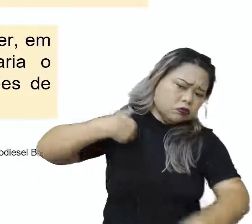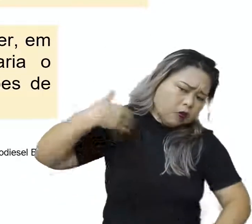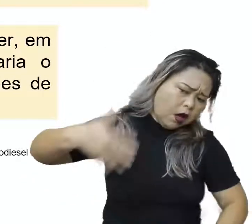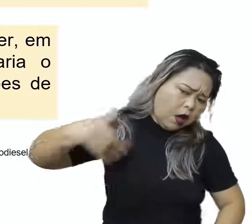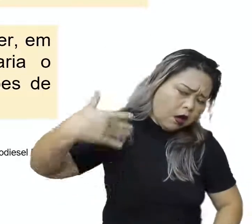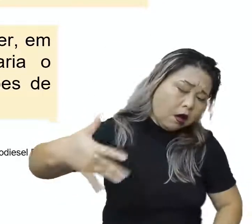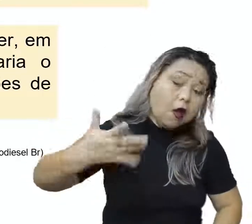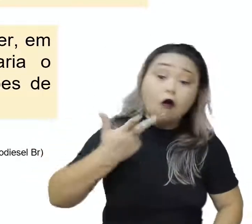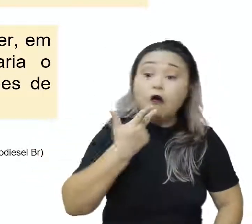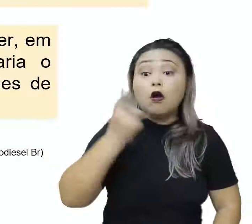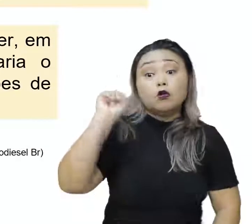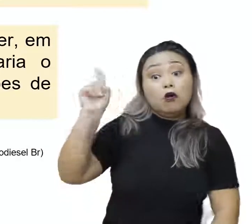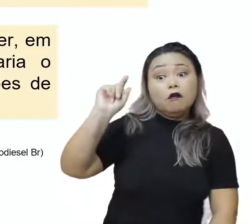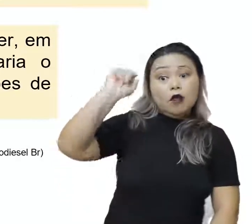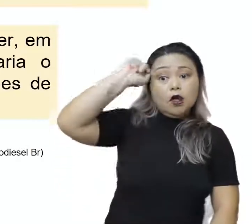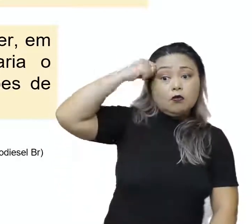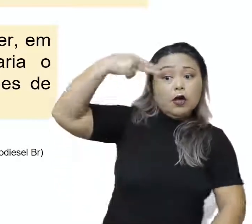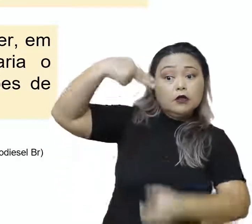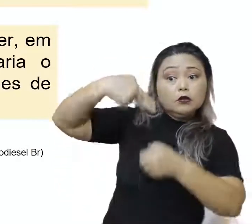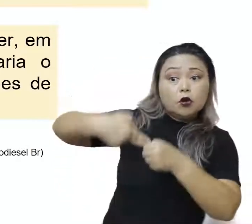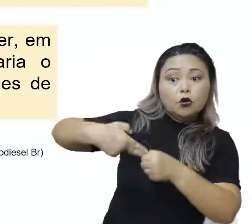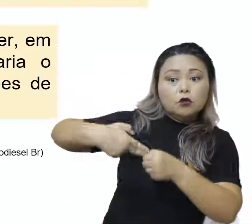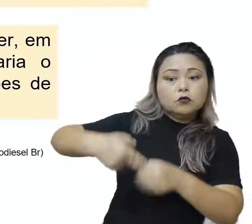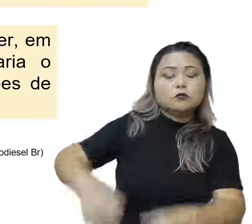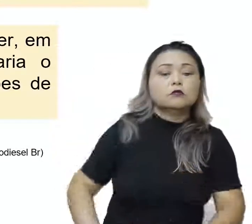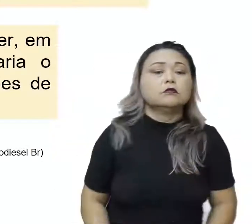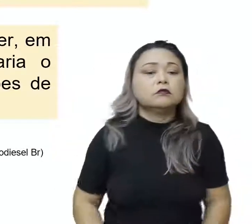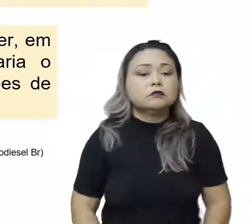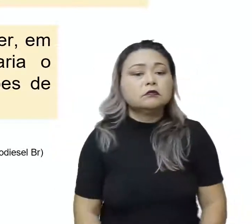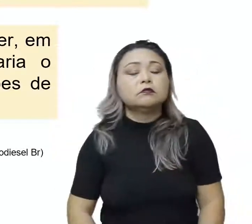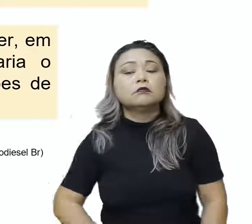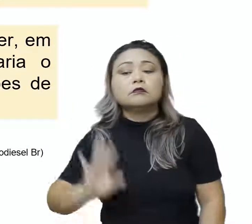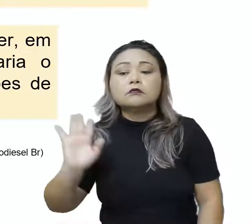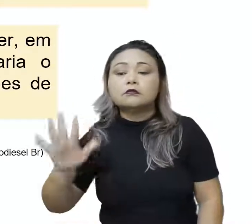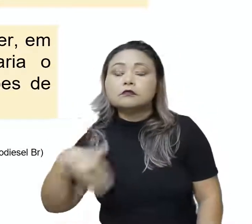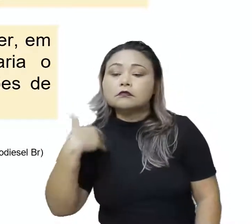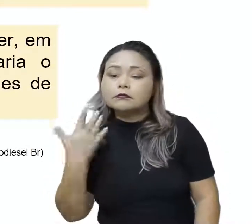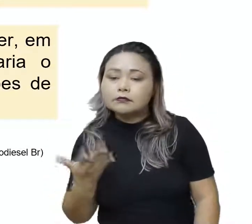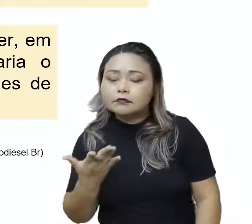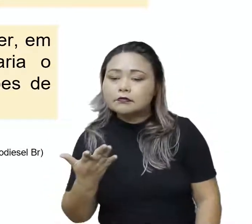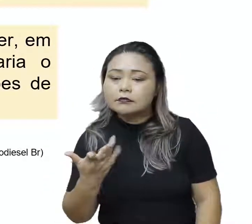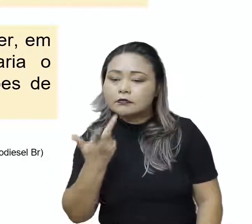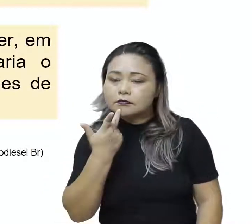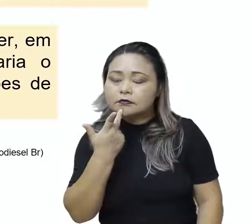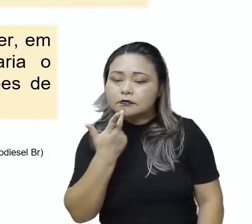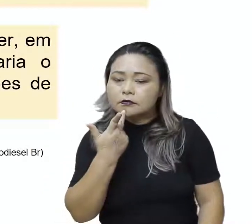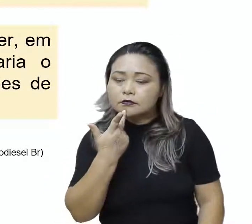falando do petróleo. Por isso que eles são chamados